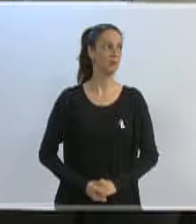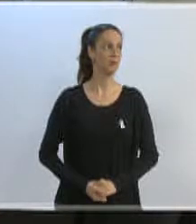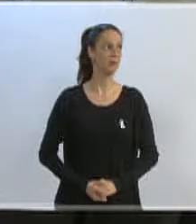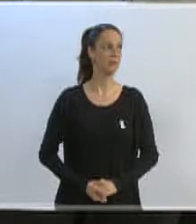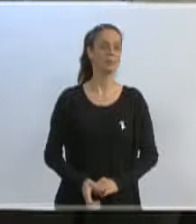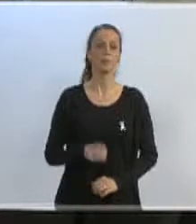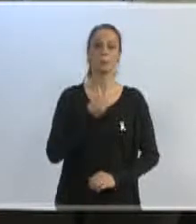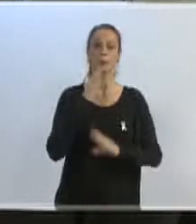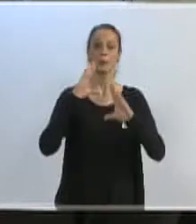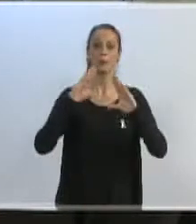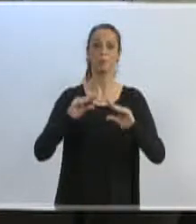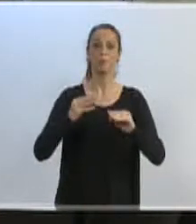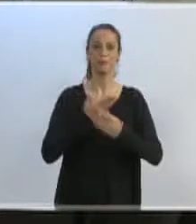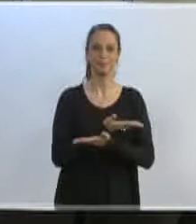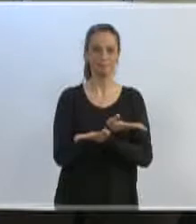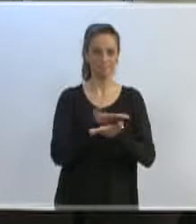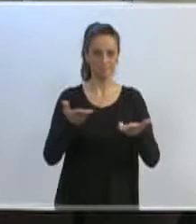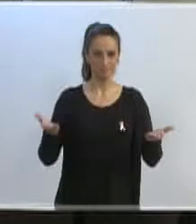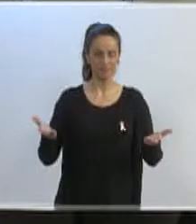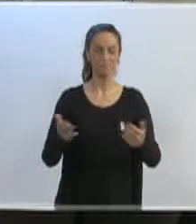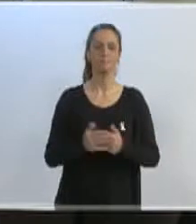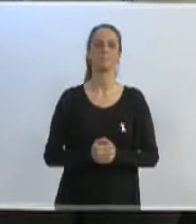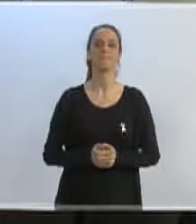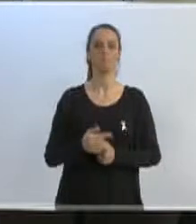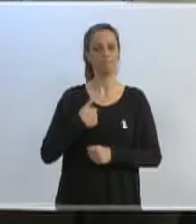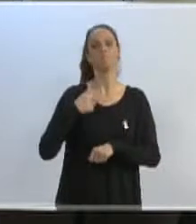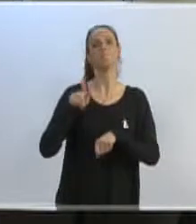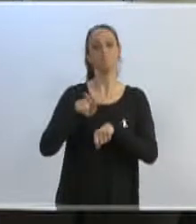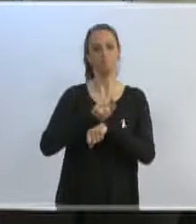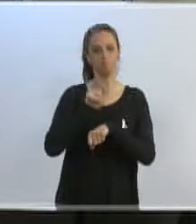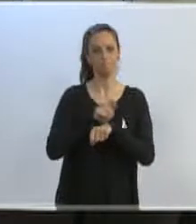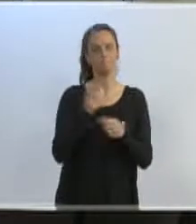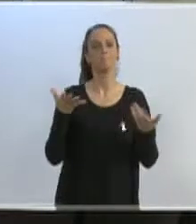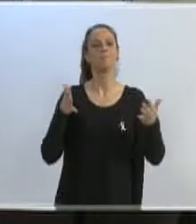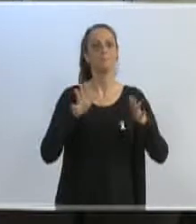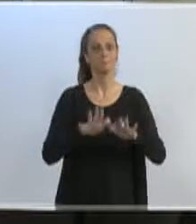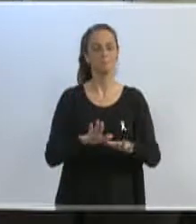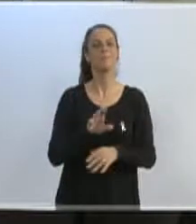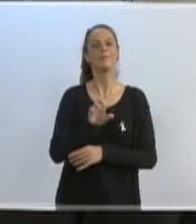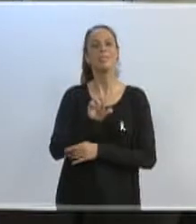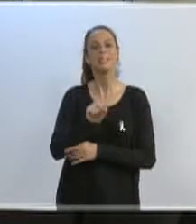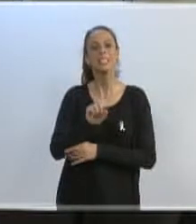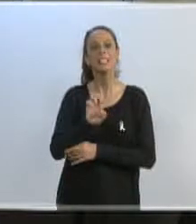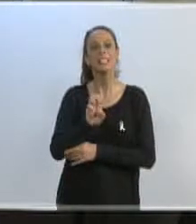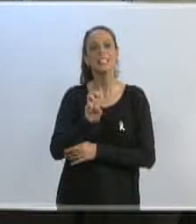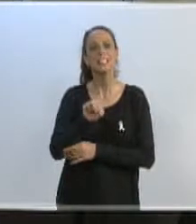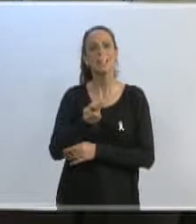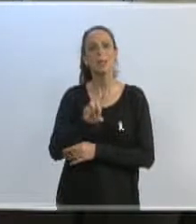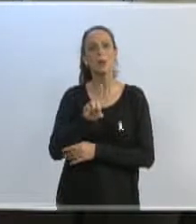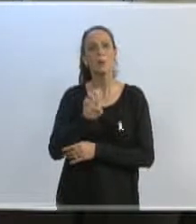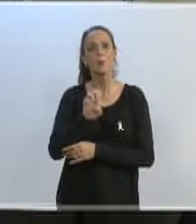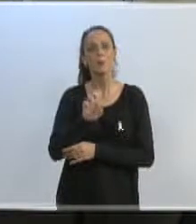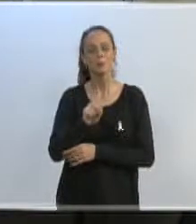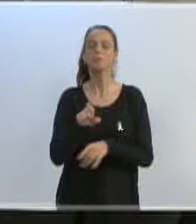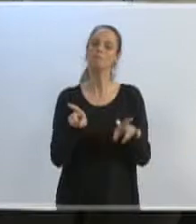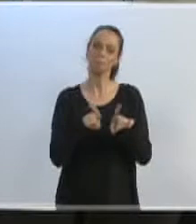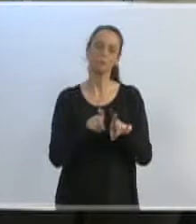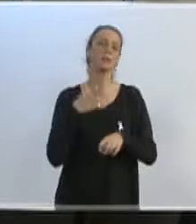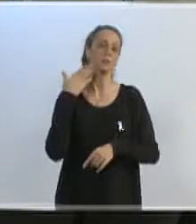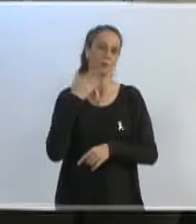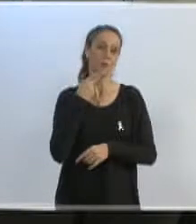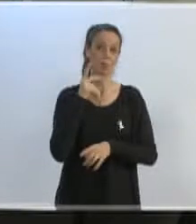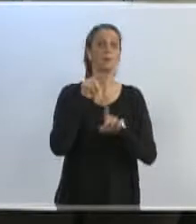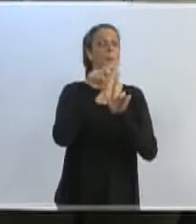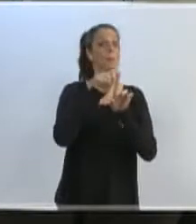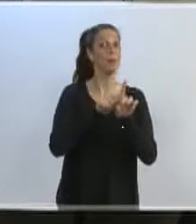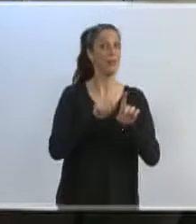Boa noite a todos. Eu aqui, como gerente de Inclusão Social da CEMUDES, vim trazer umas palavras em relação ao mês que a